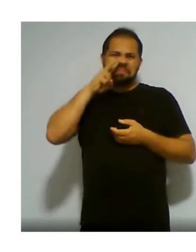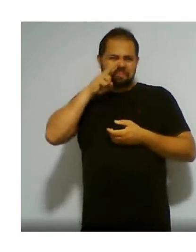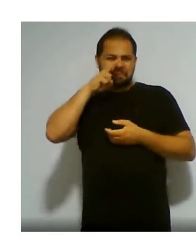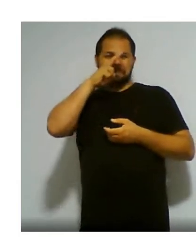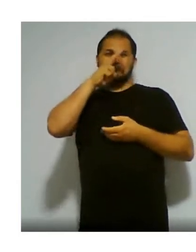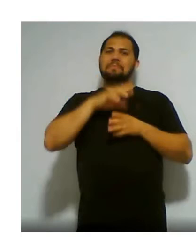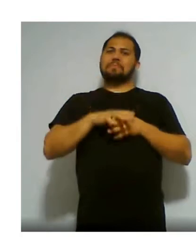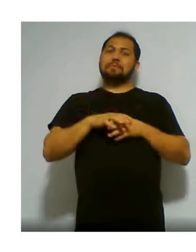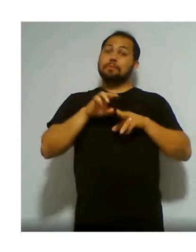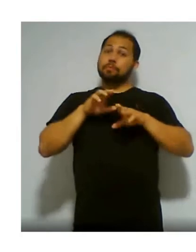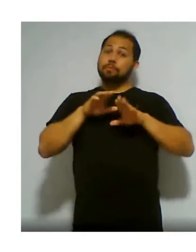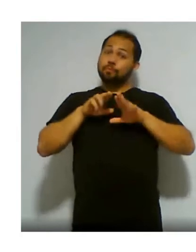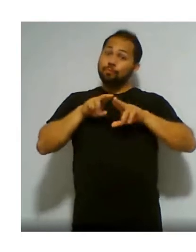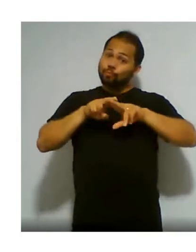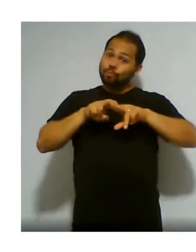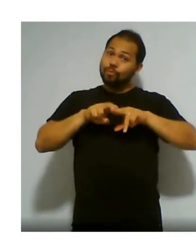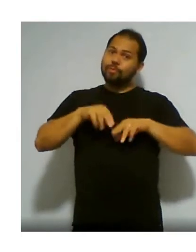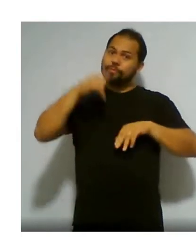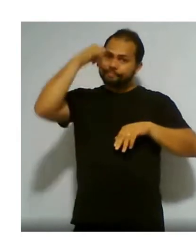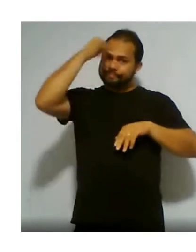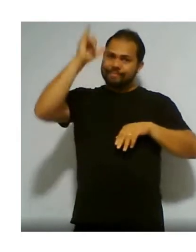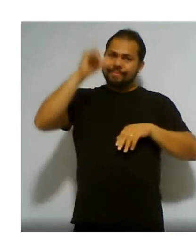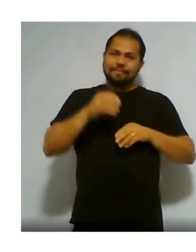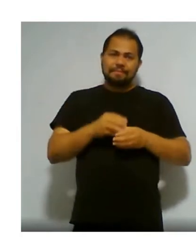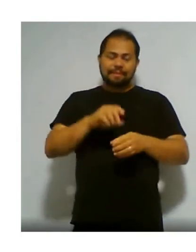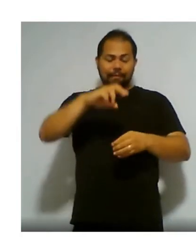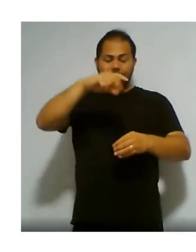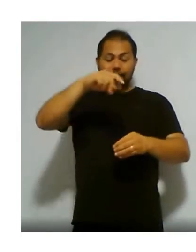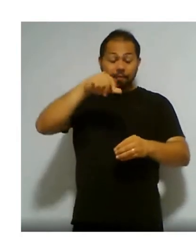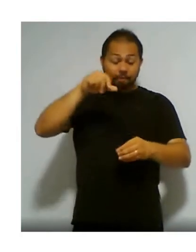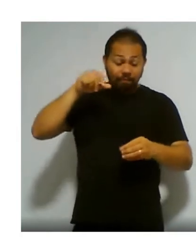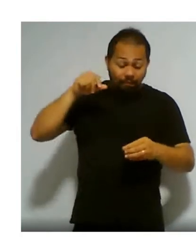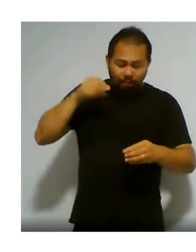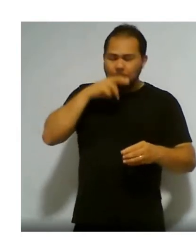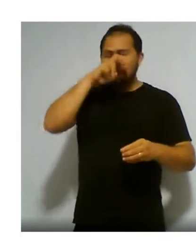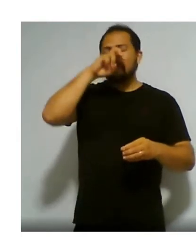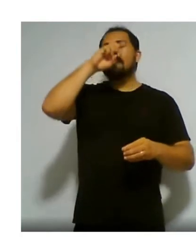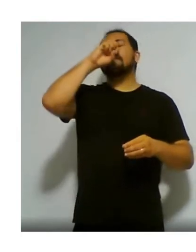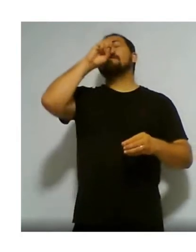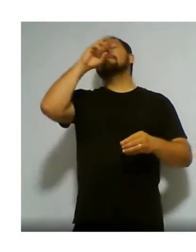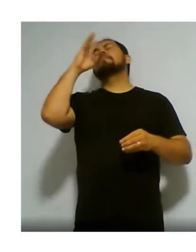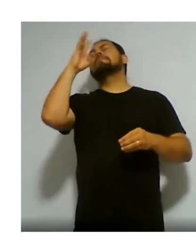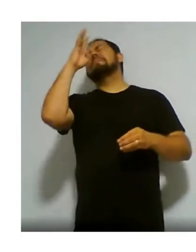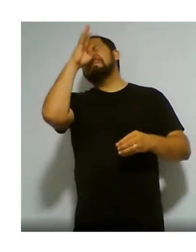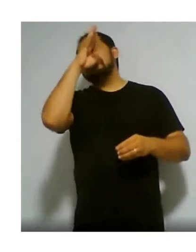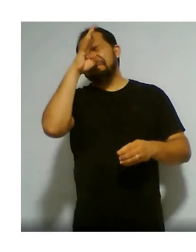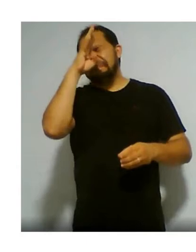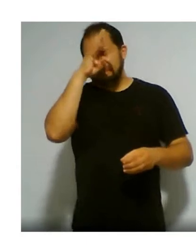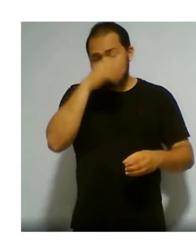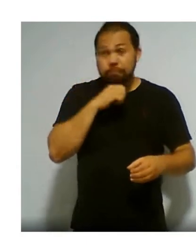vocês evitem, distanciem ele do seu nariz, porque ele vai causar irritação. Né?